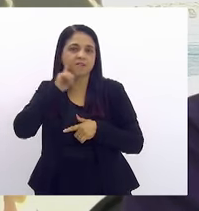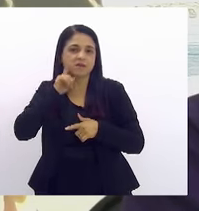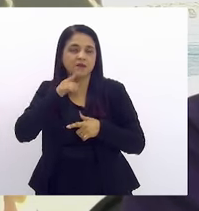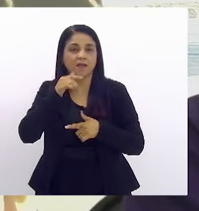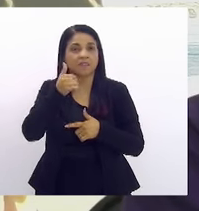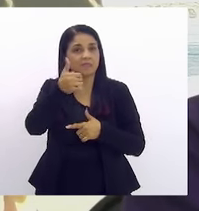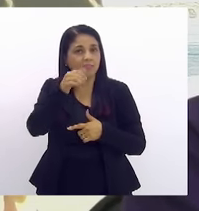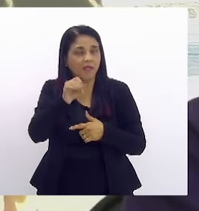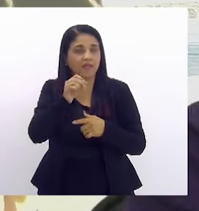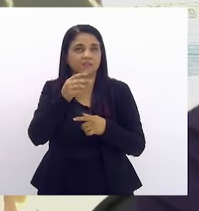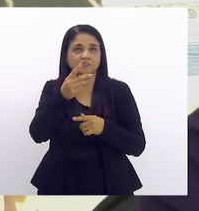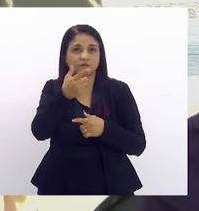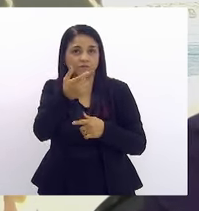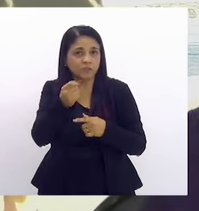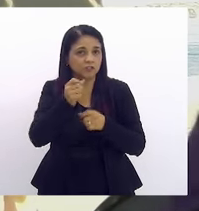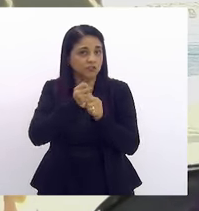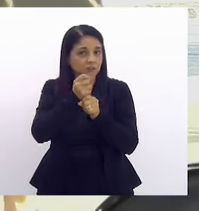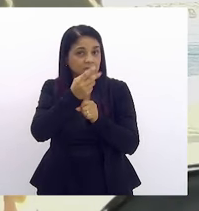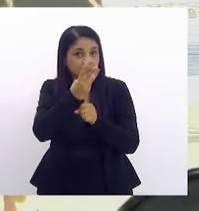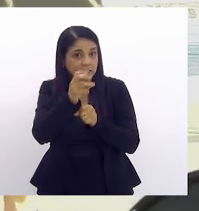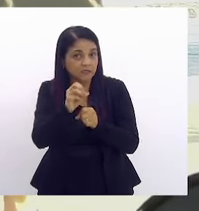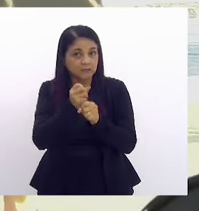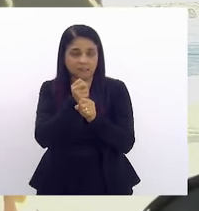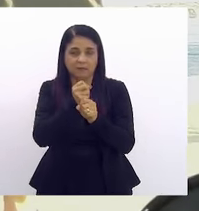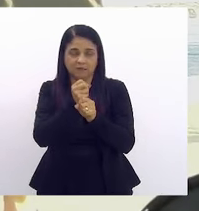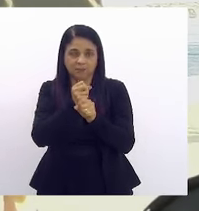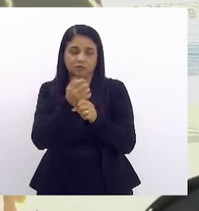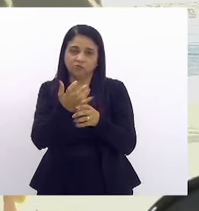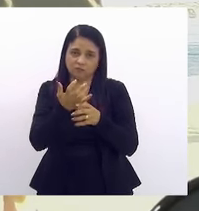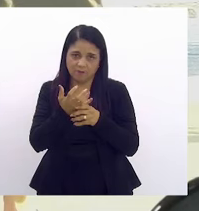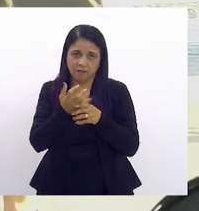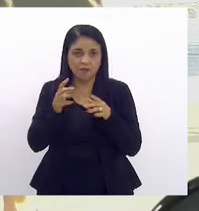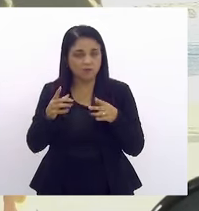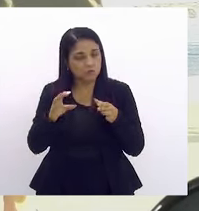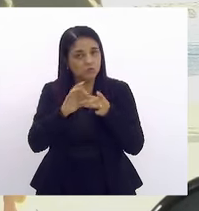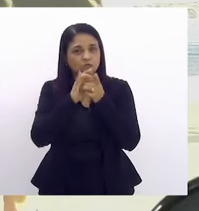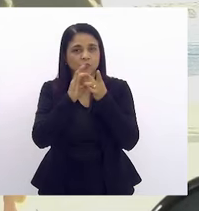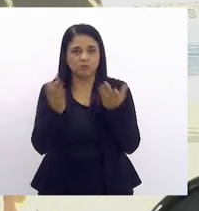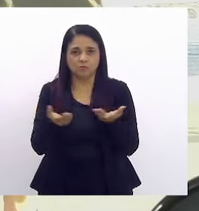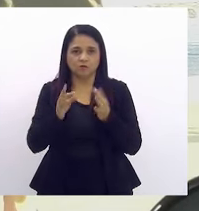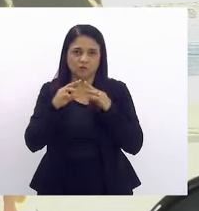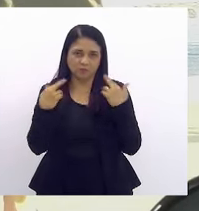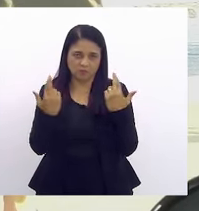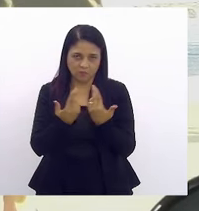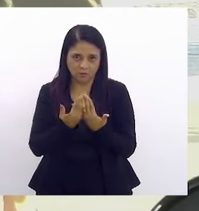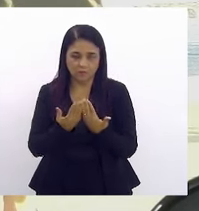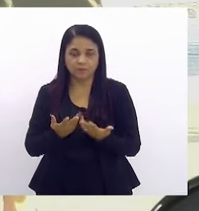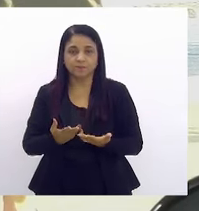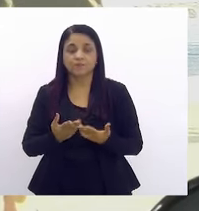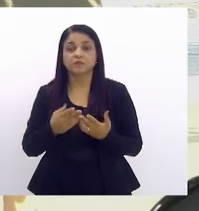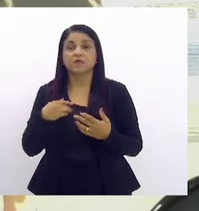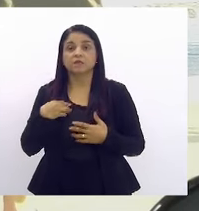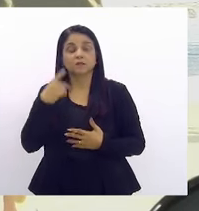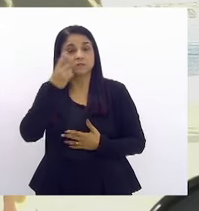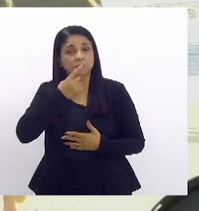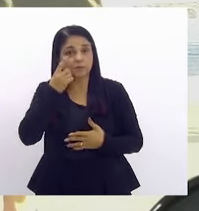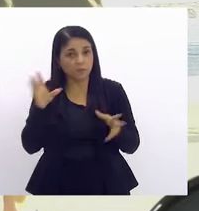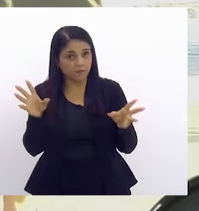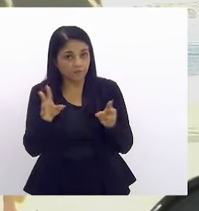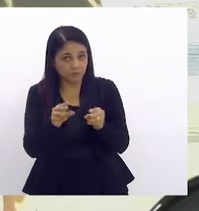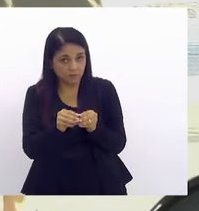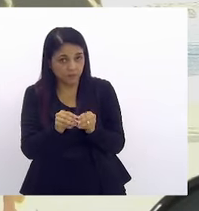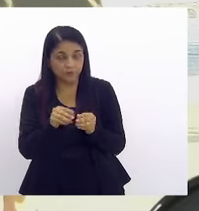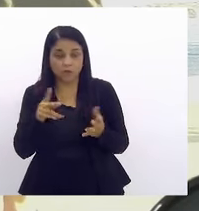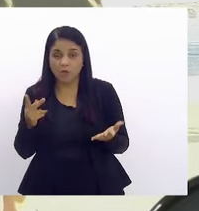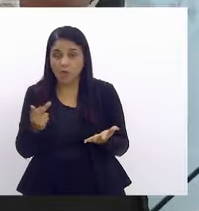20, 30 anos, é isso que a gente quer e é o que nos une aqui. Gente. Deputado, só para encerrar aqui, o que acontece, pessoal? O